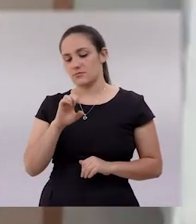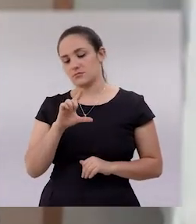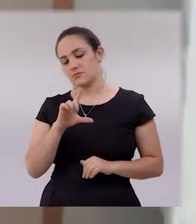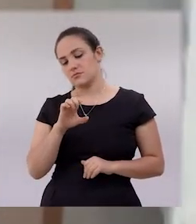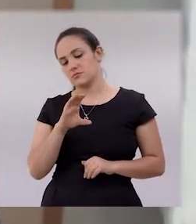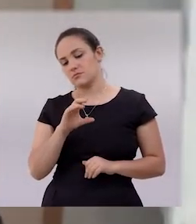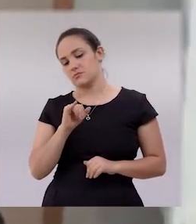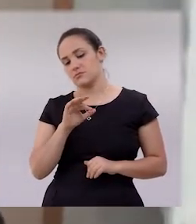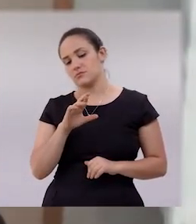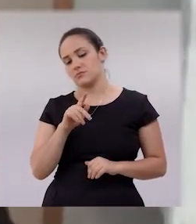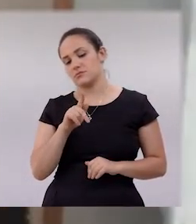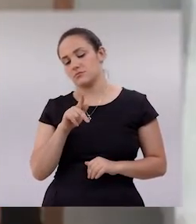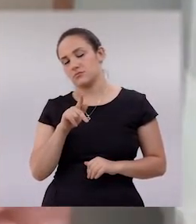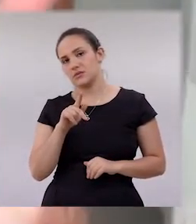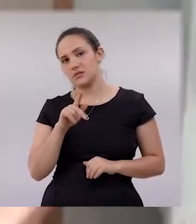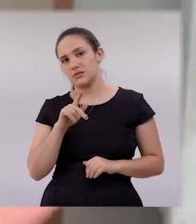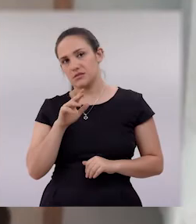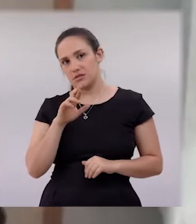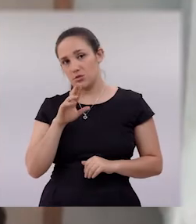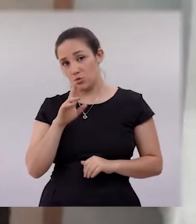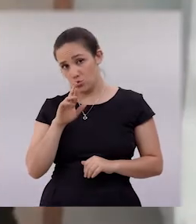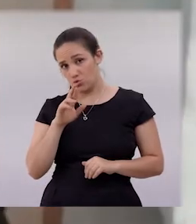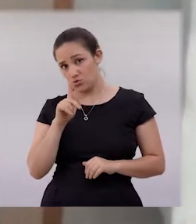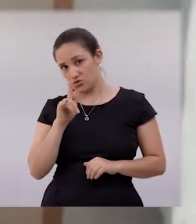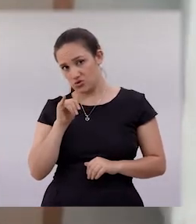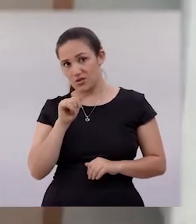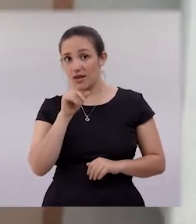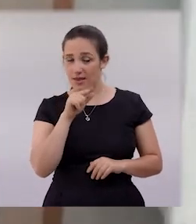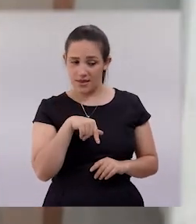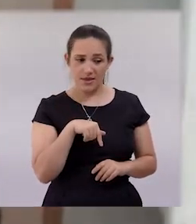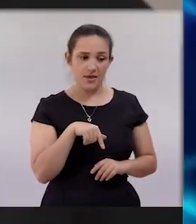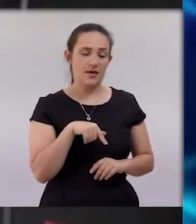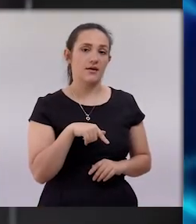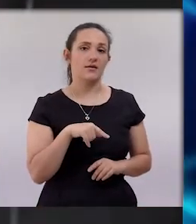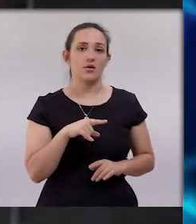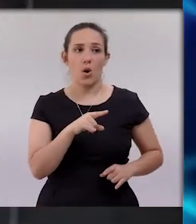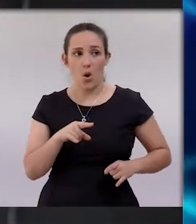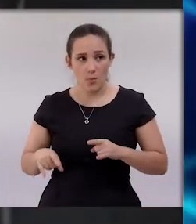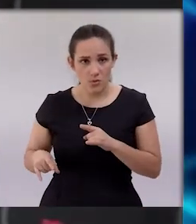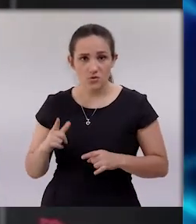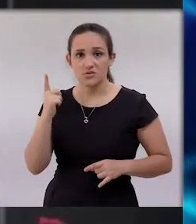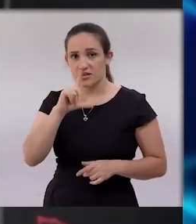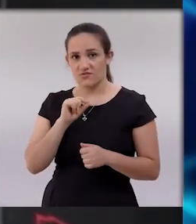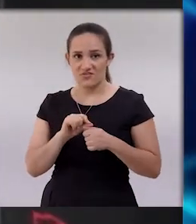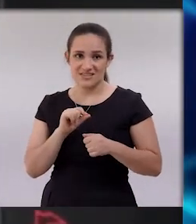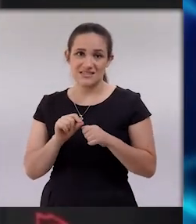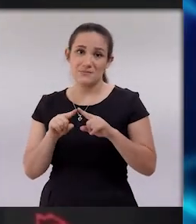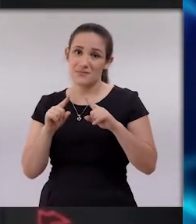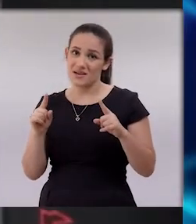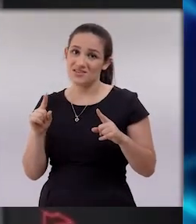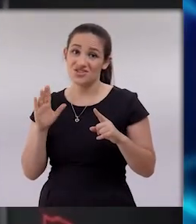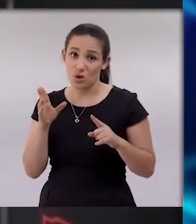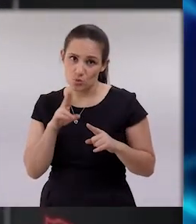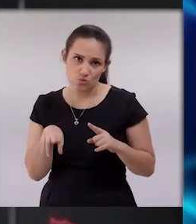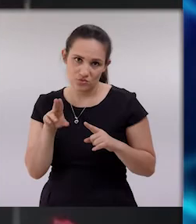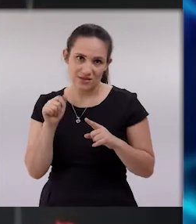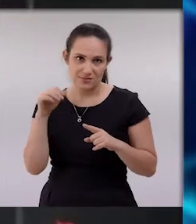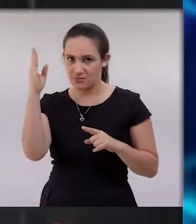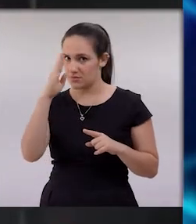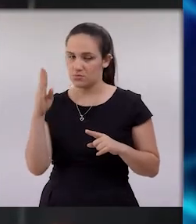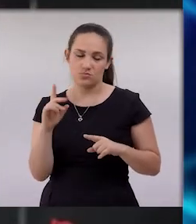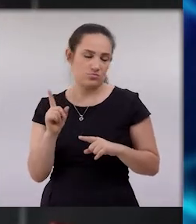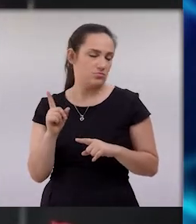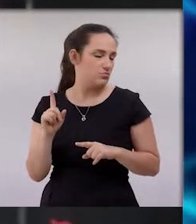telecirurgia é uma realidade da telemedicina, sim, mas não uma realidade factível aqui no